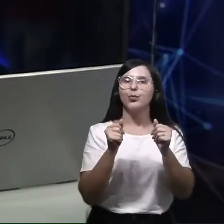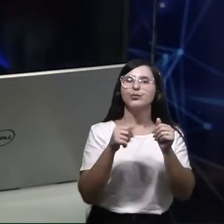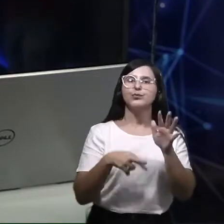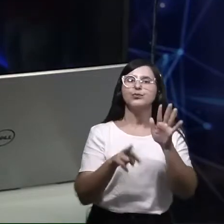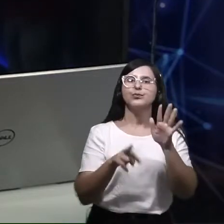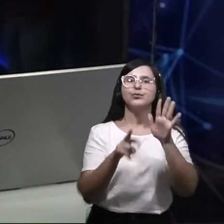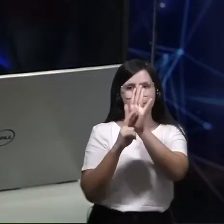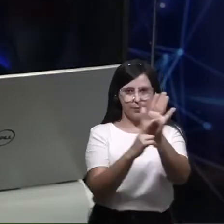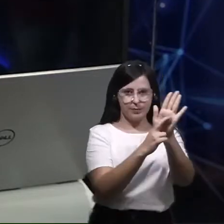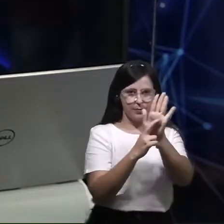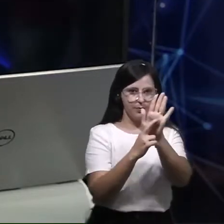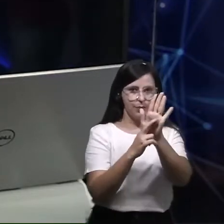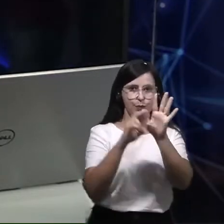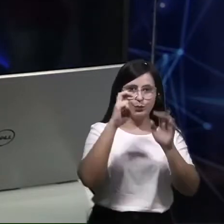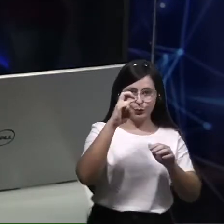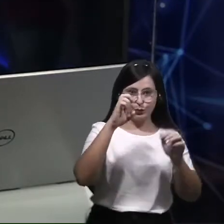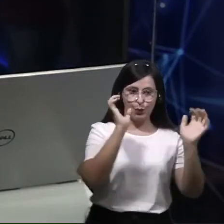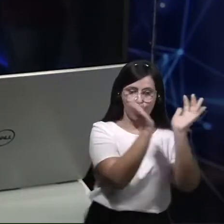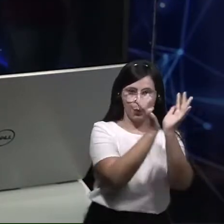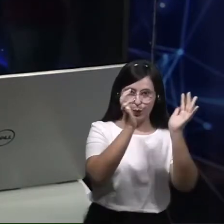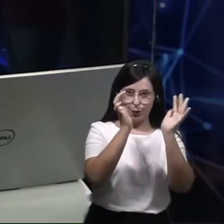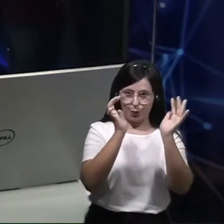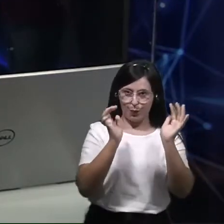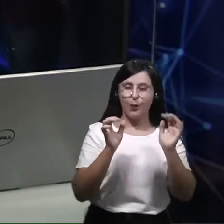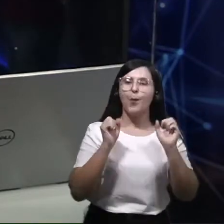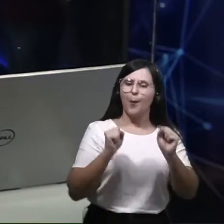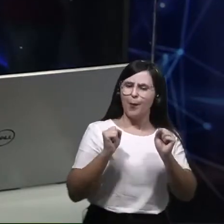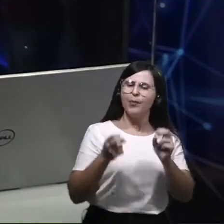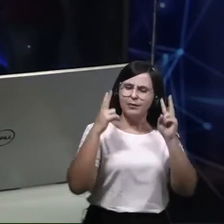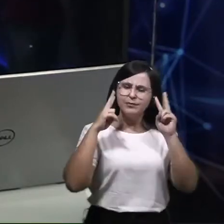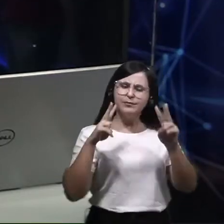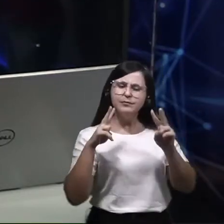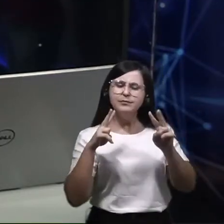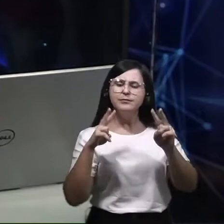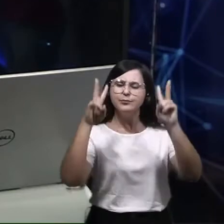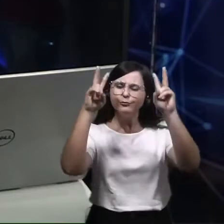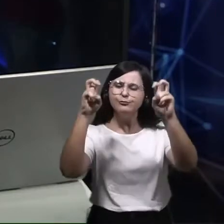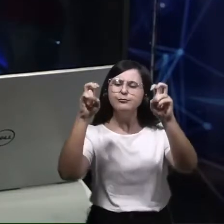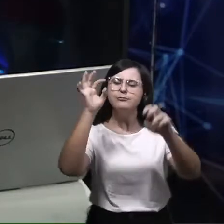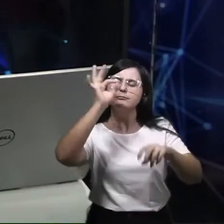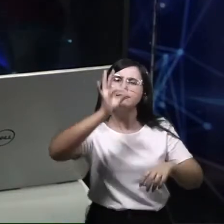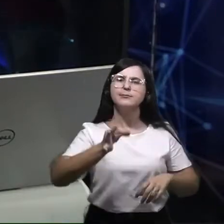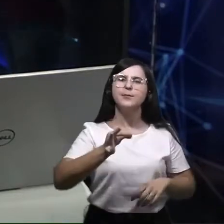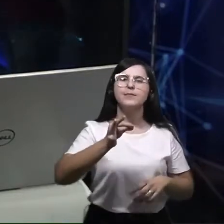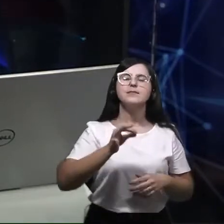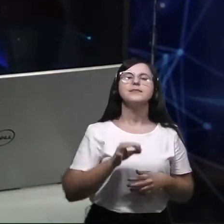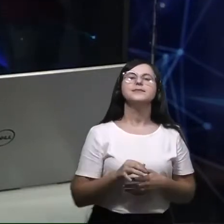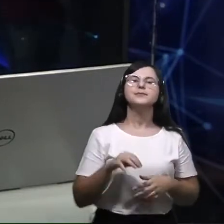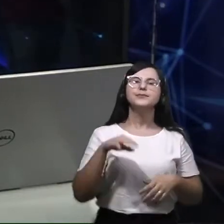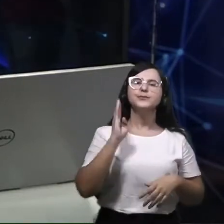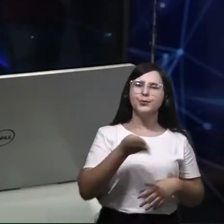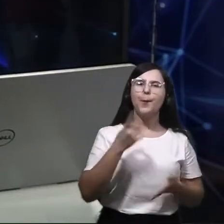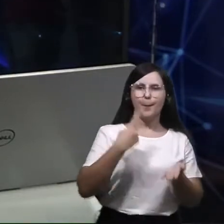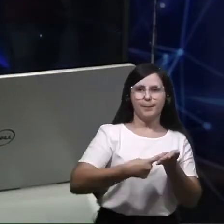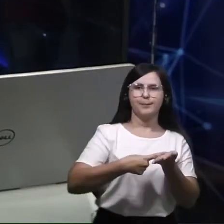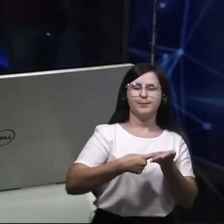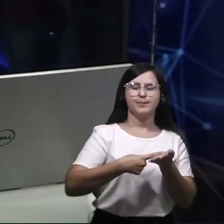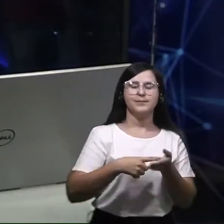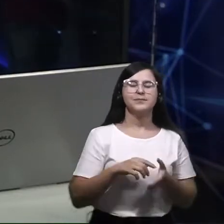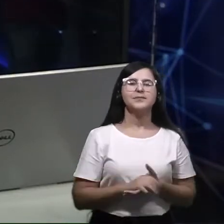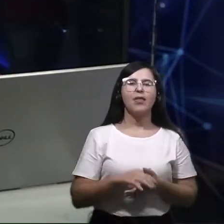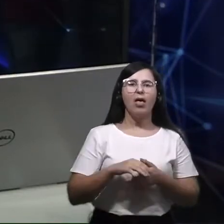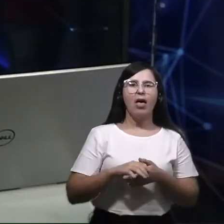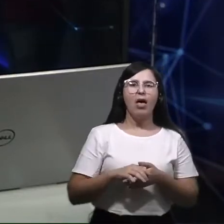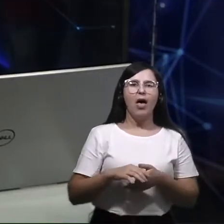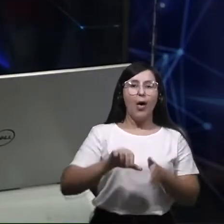para que eles verificassem os temas que estão aqui, que estão todos aqui, certo? Conforme acordamos também com as coligações. Eu vou